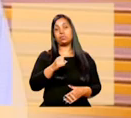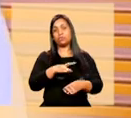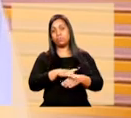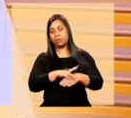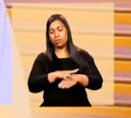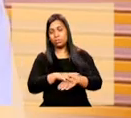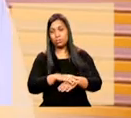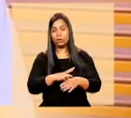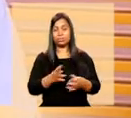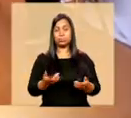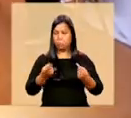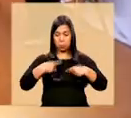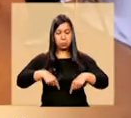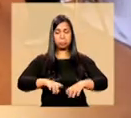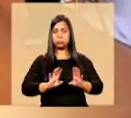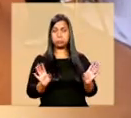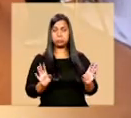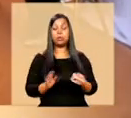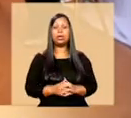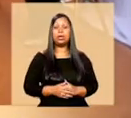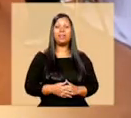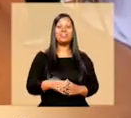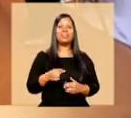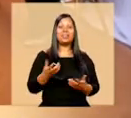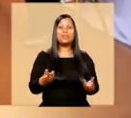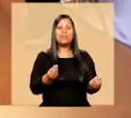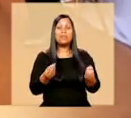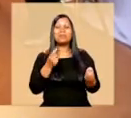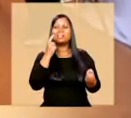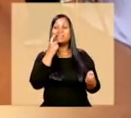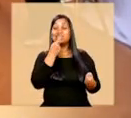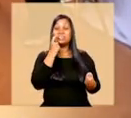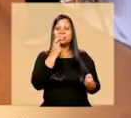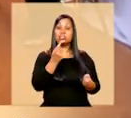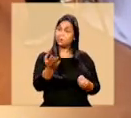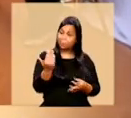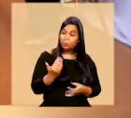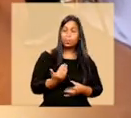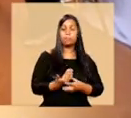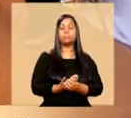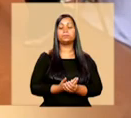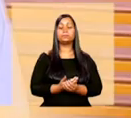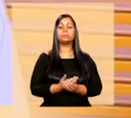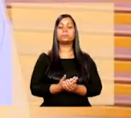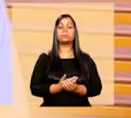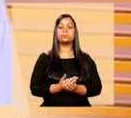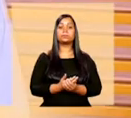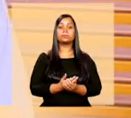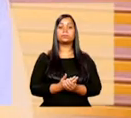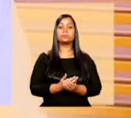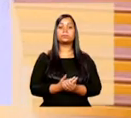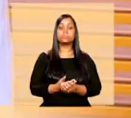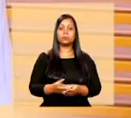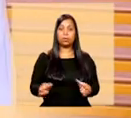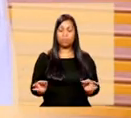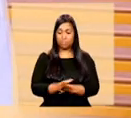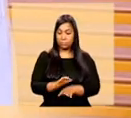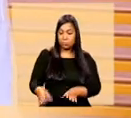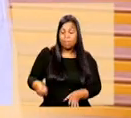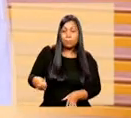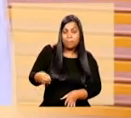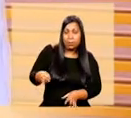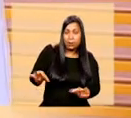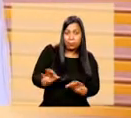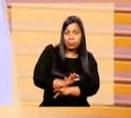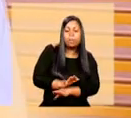dentes. Nos dentes em qualquer lugar. Então eu falei assim, doutor, como é que faz? Então, vem para cá. Eu já estava com minha malinha pronta,